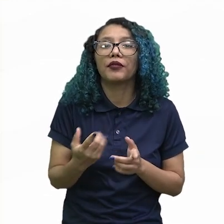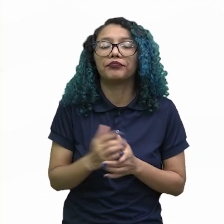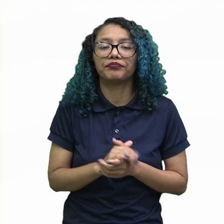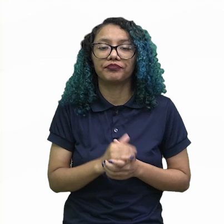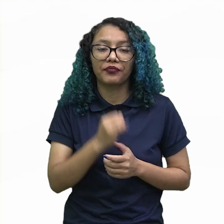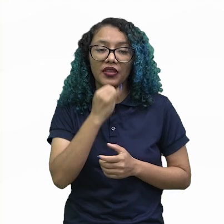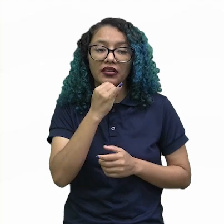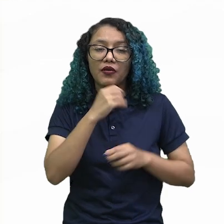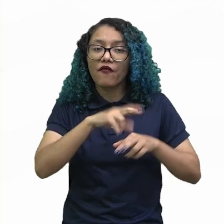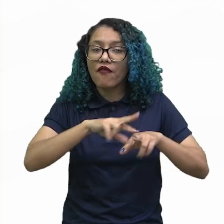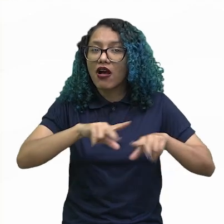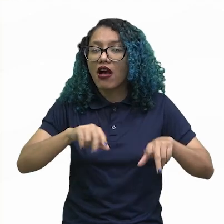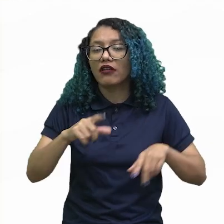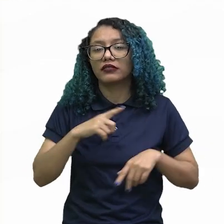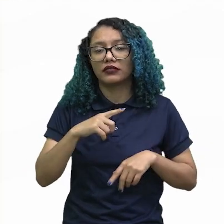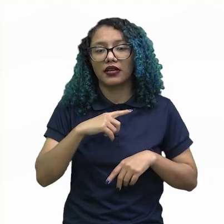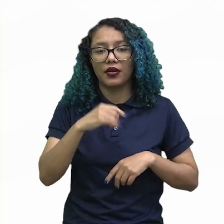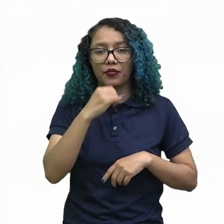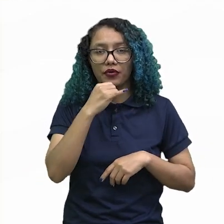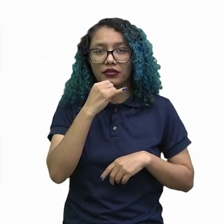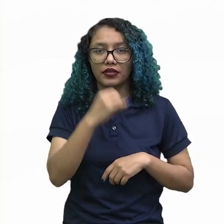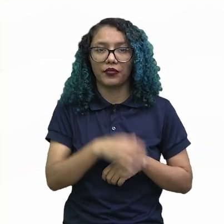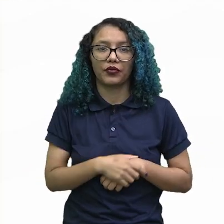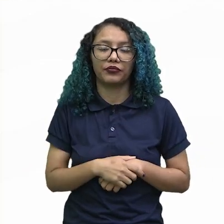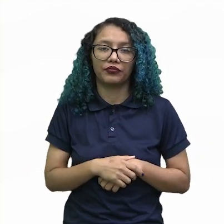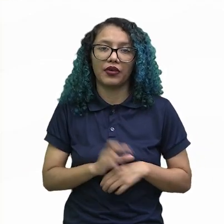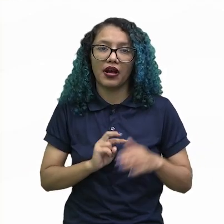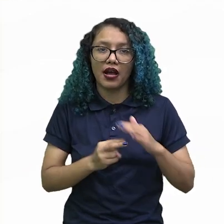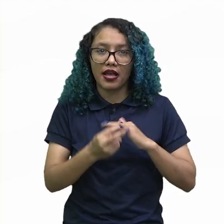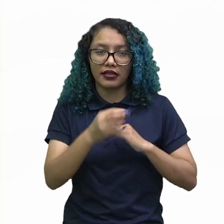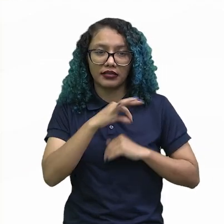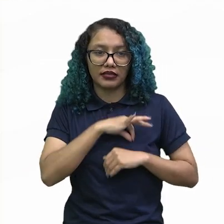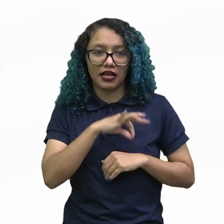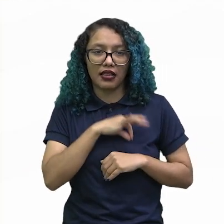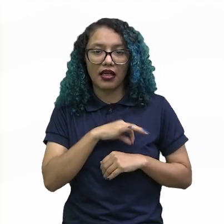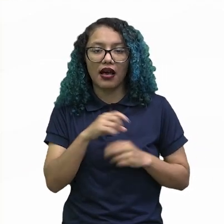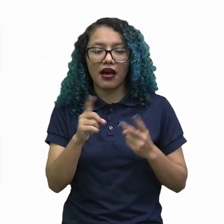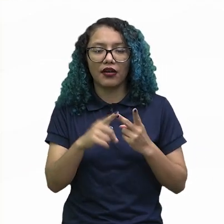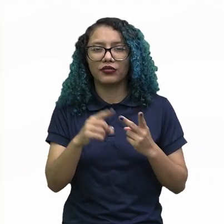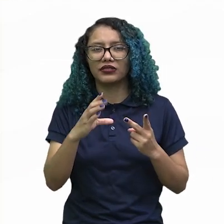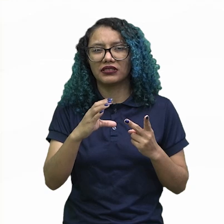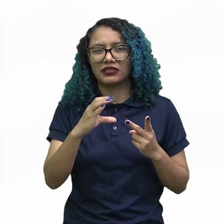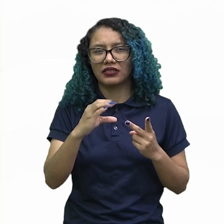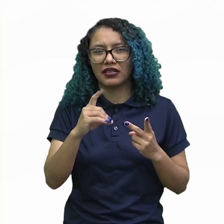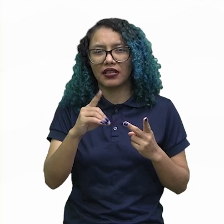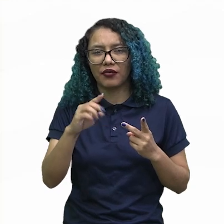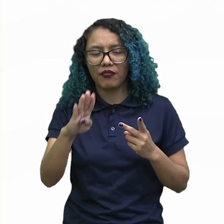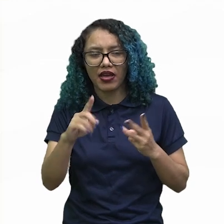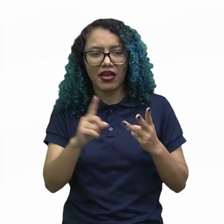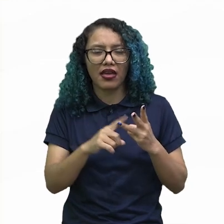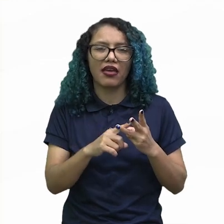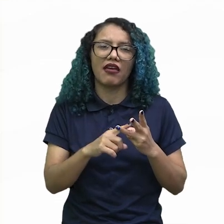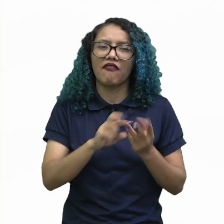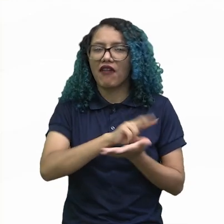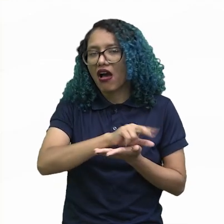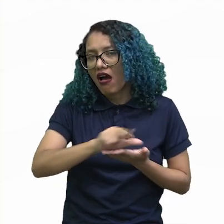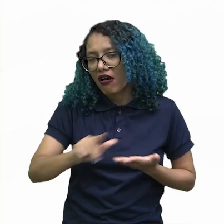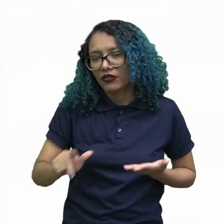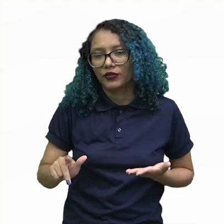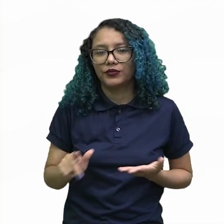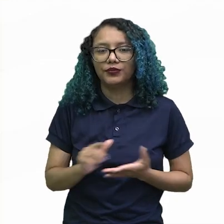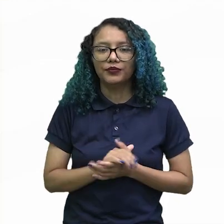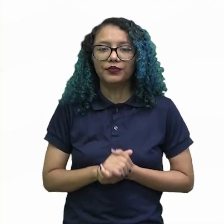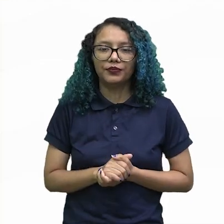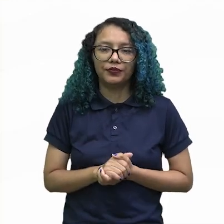exemplos desses investimentos. Por exemplo, renda fixa, CDBs, CRIs, Tesouro Direto, entre outros,